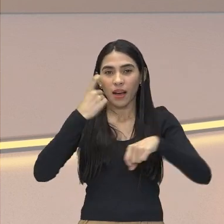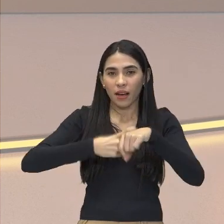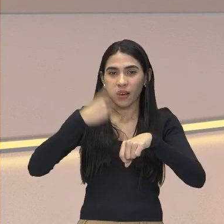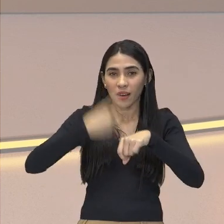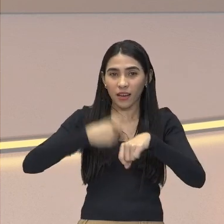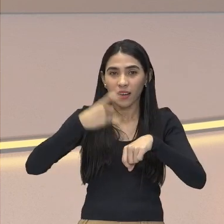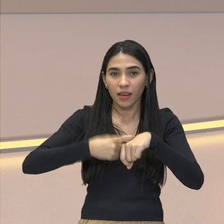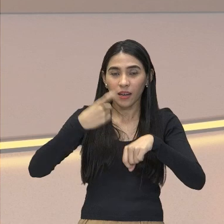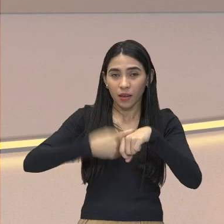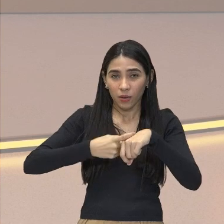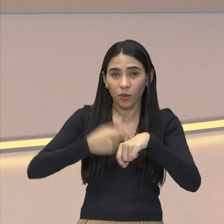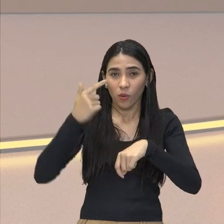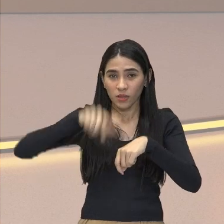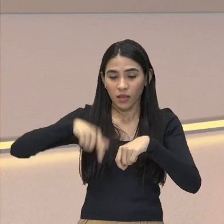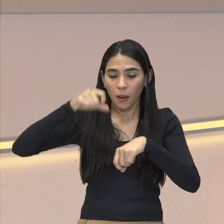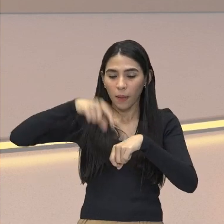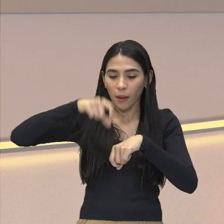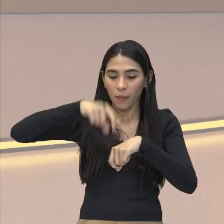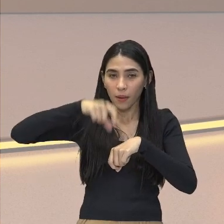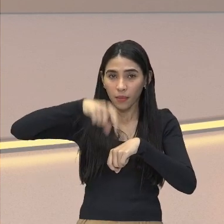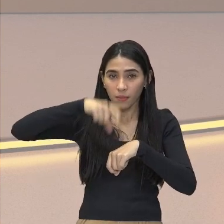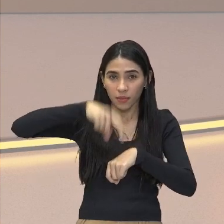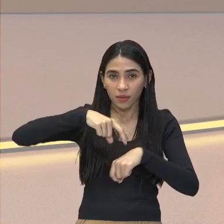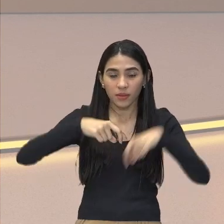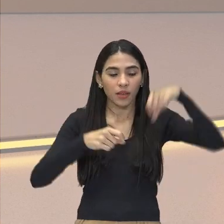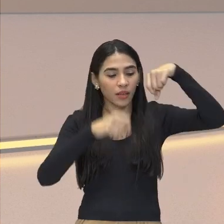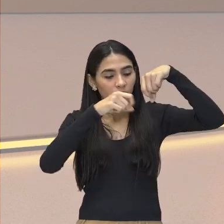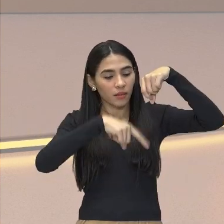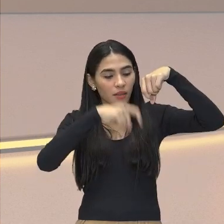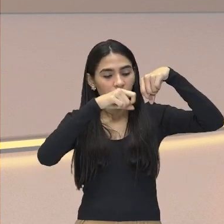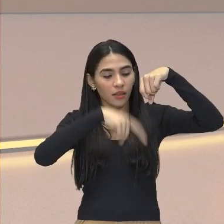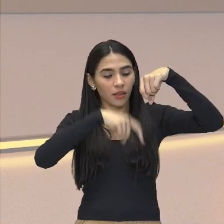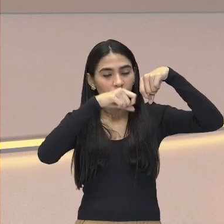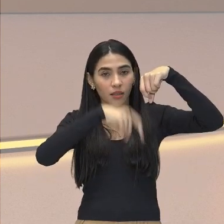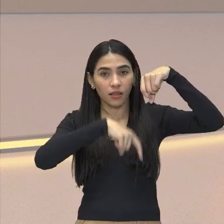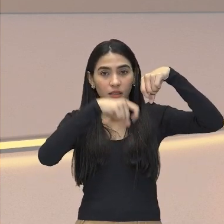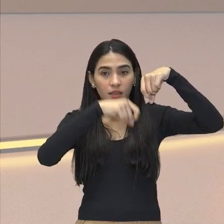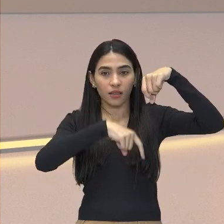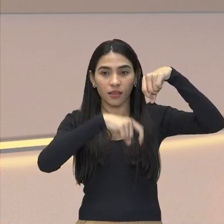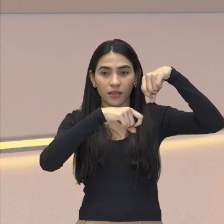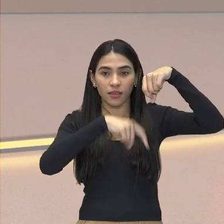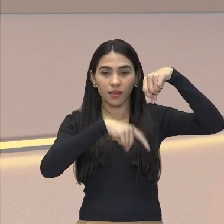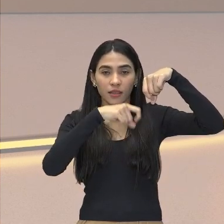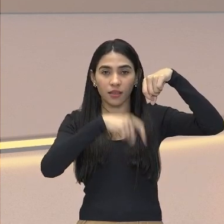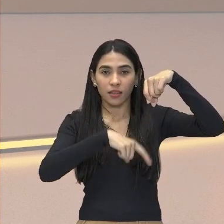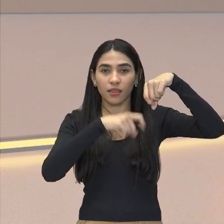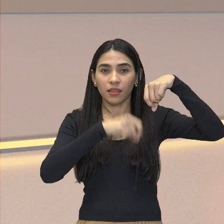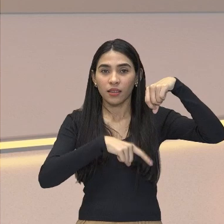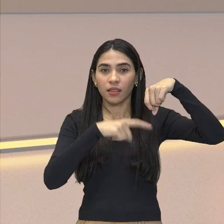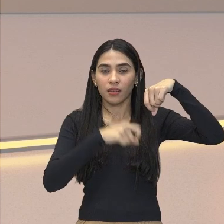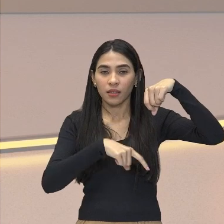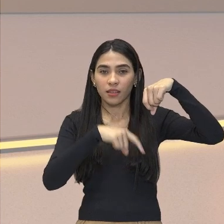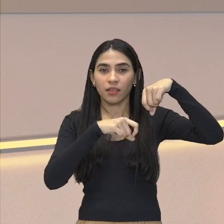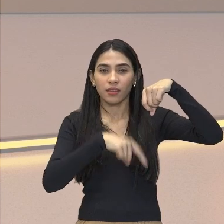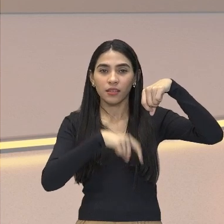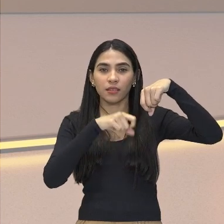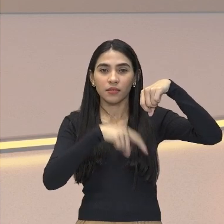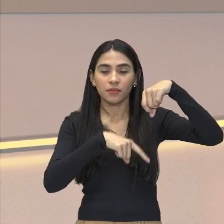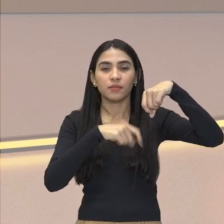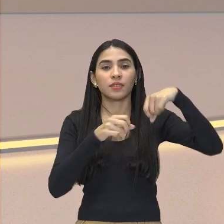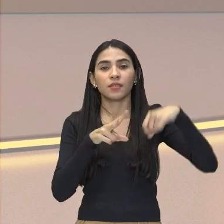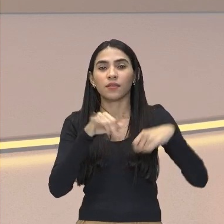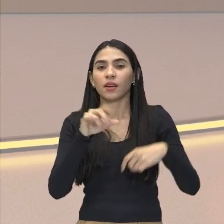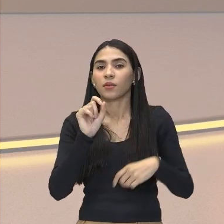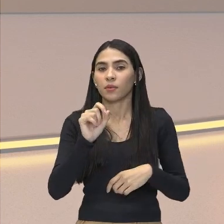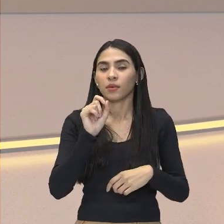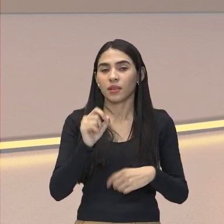tanto bate até que fura? É mais ou menos isso. Ele vai pingando, vai pingando, vai pingando, não é? Vai gastando, não é? Vai